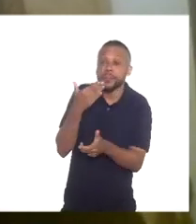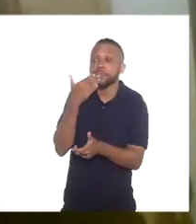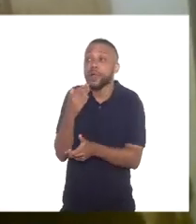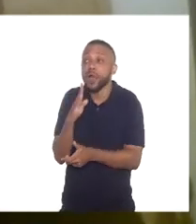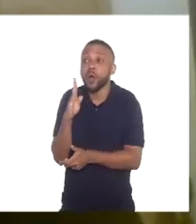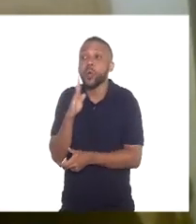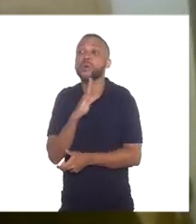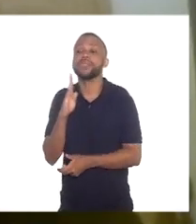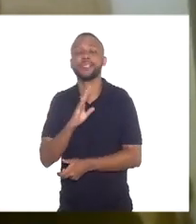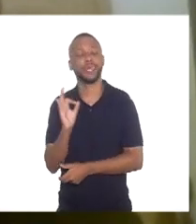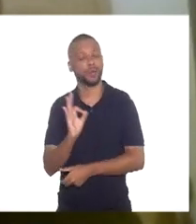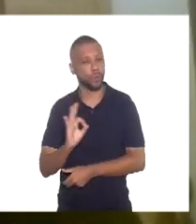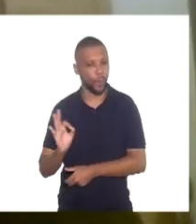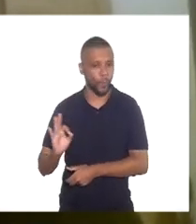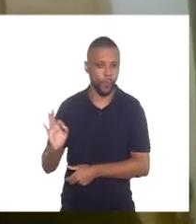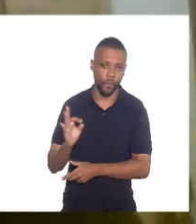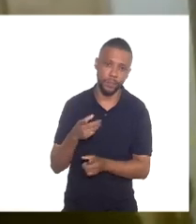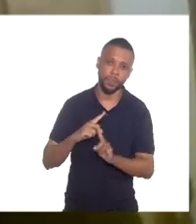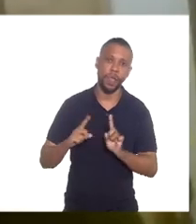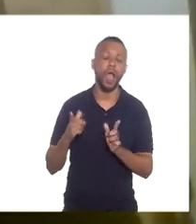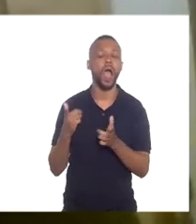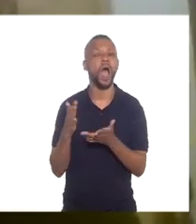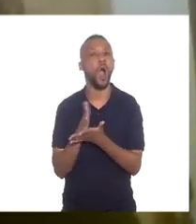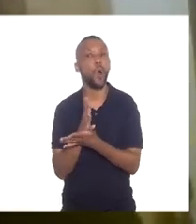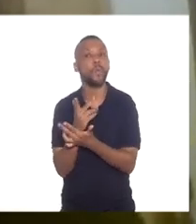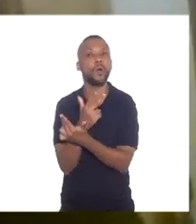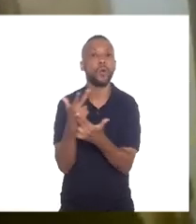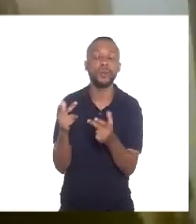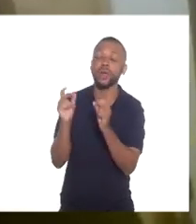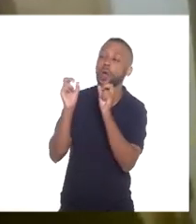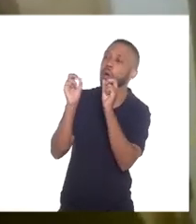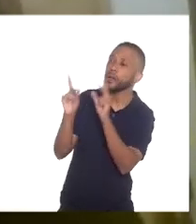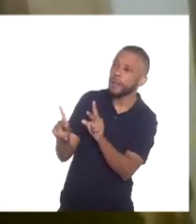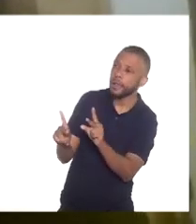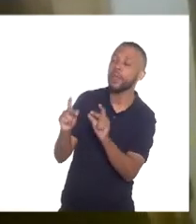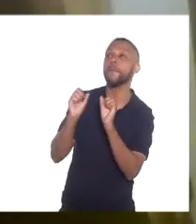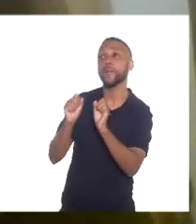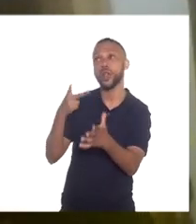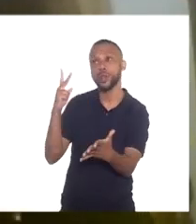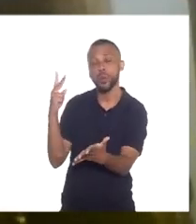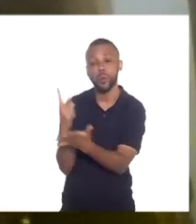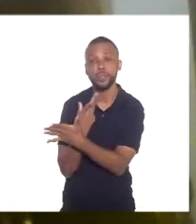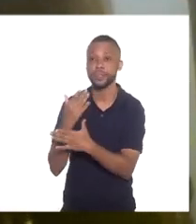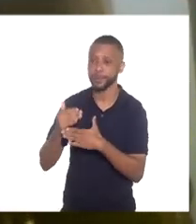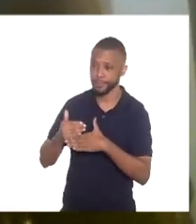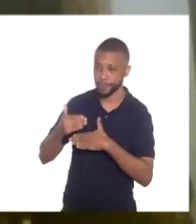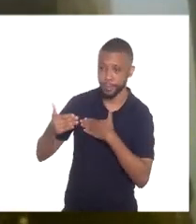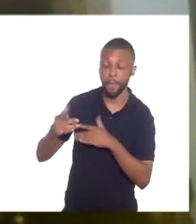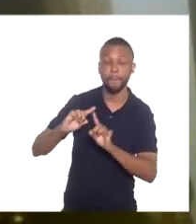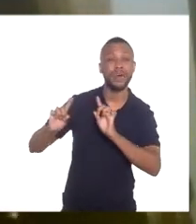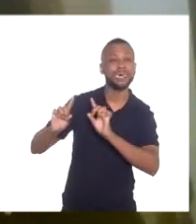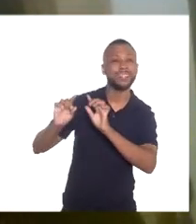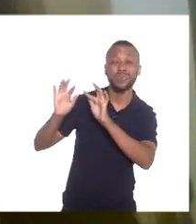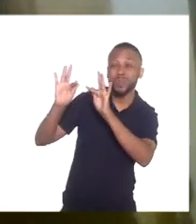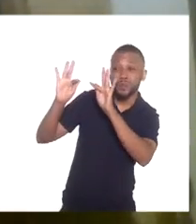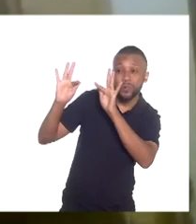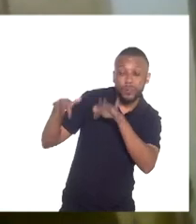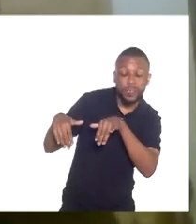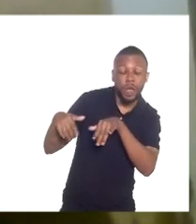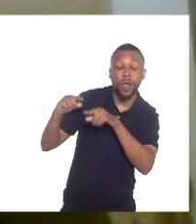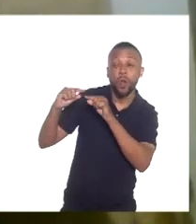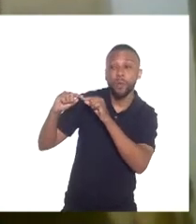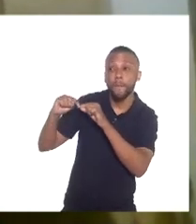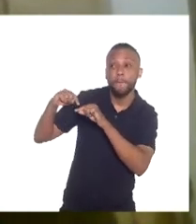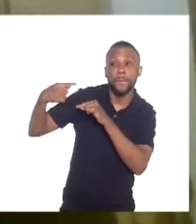urgência. Então, é uma coisa que a gente vai dizer o seguinte: ok, vai acontecer, mas deixa para o final do próximo